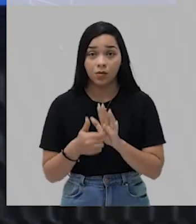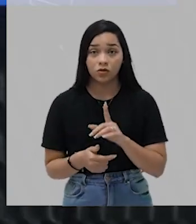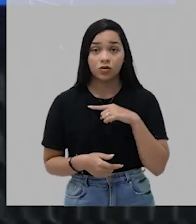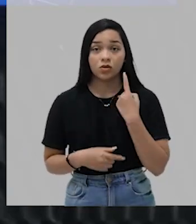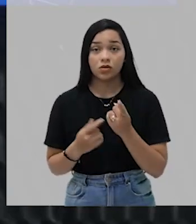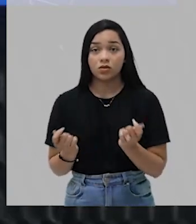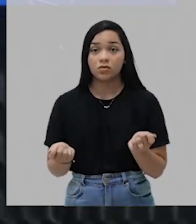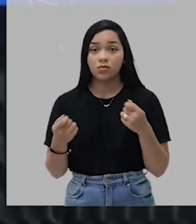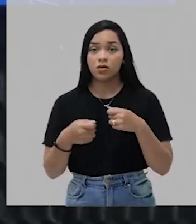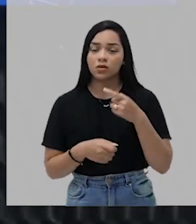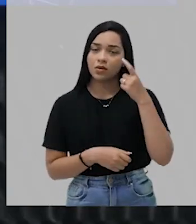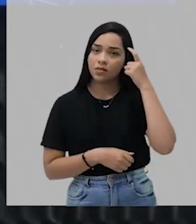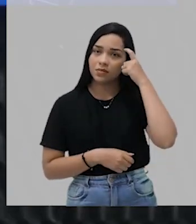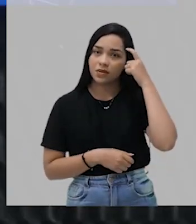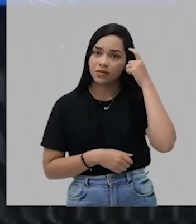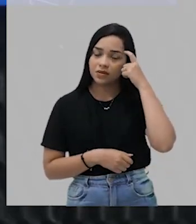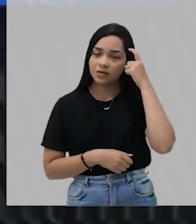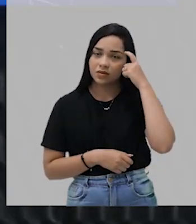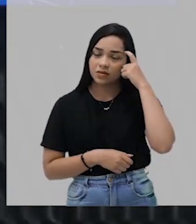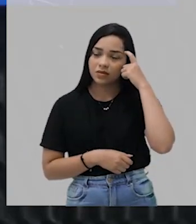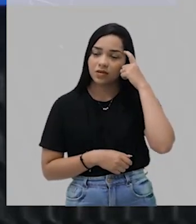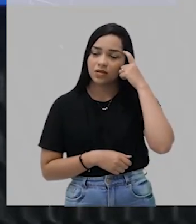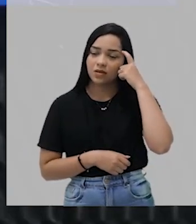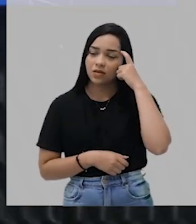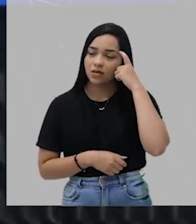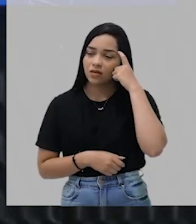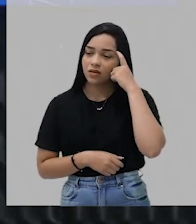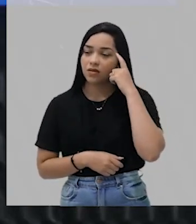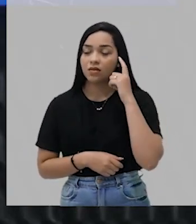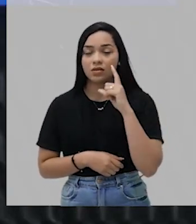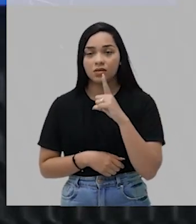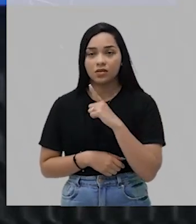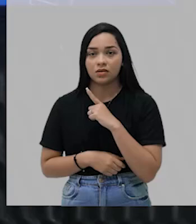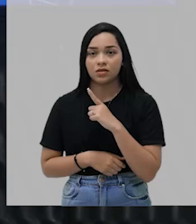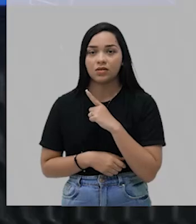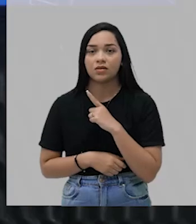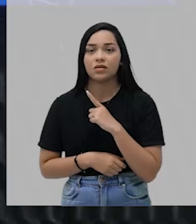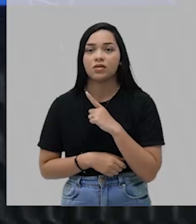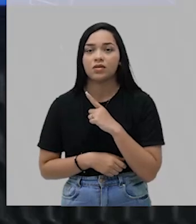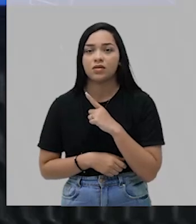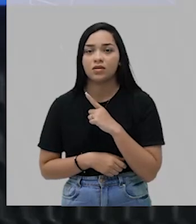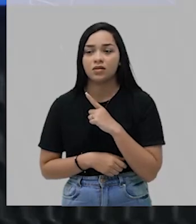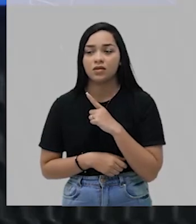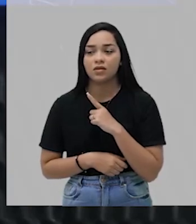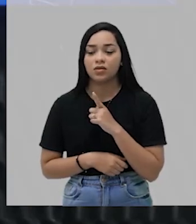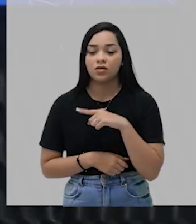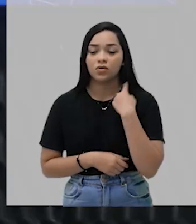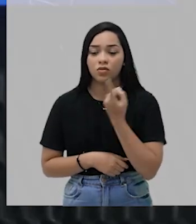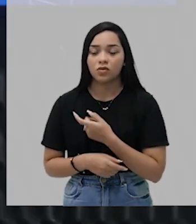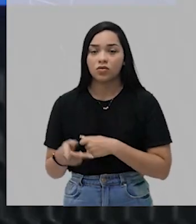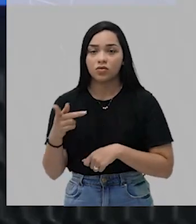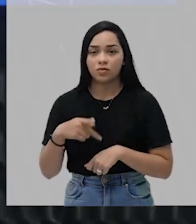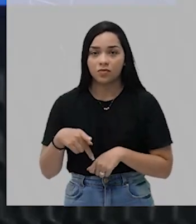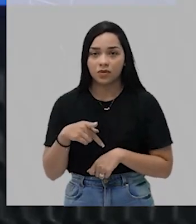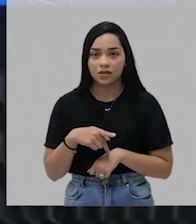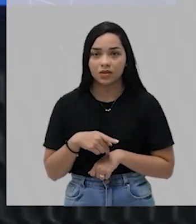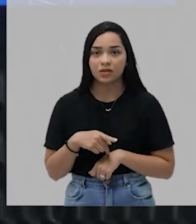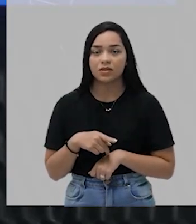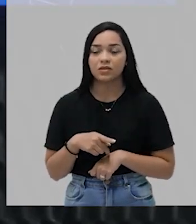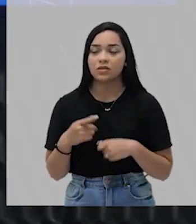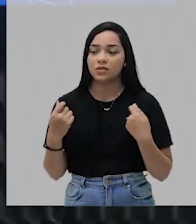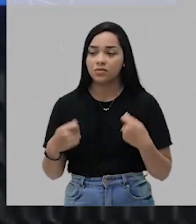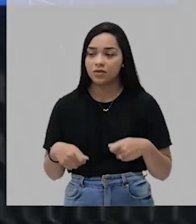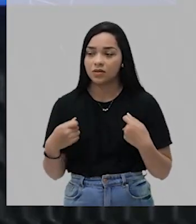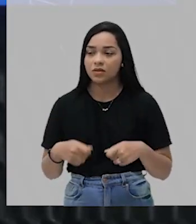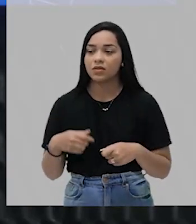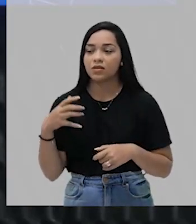nós possamos pensar que cada vez mais o nosso país ele